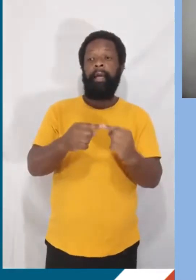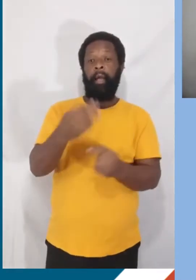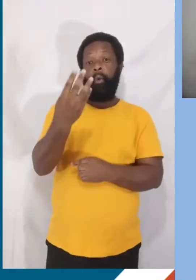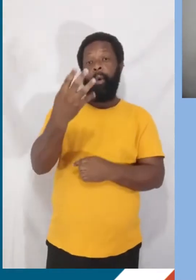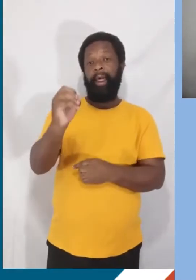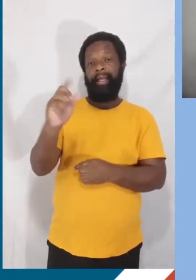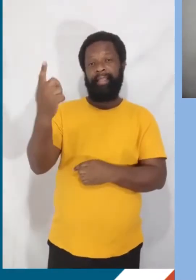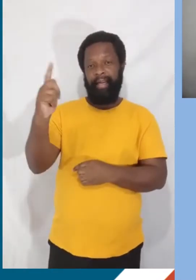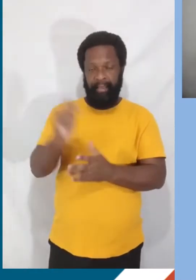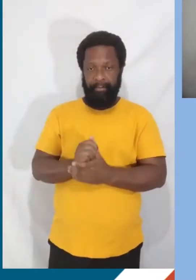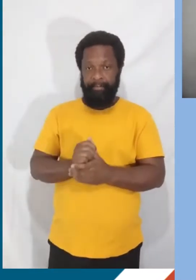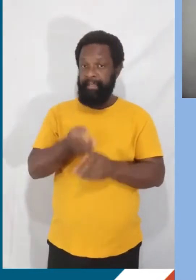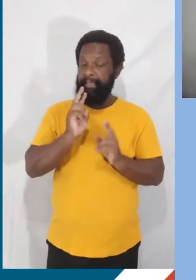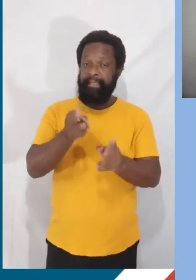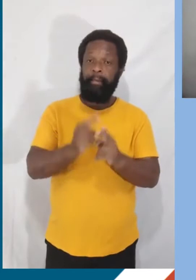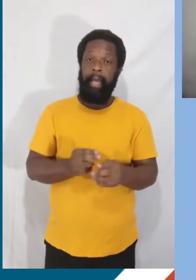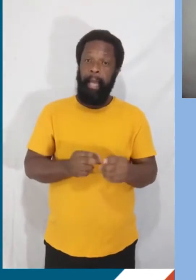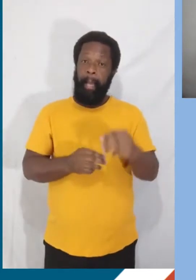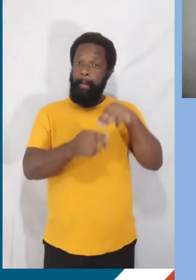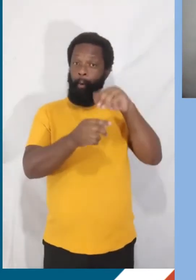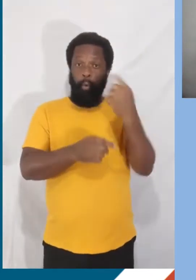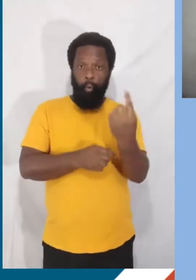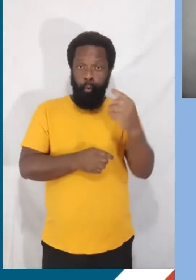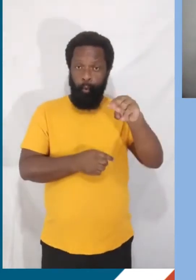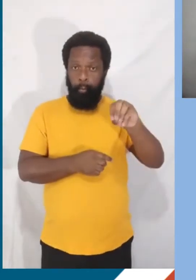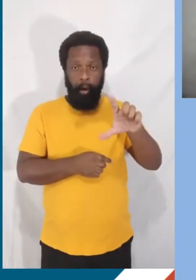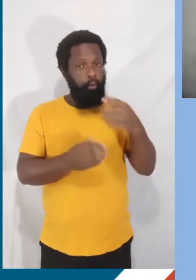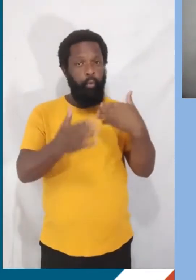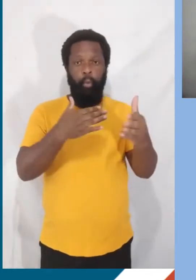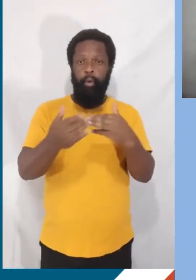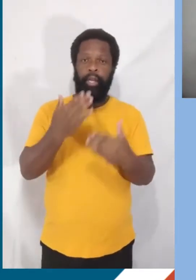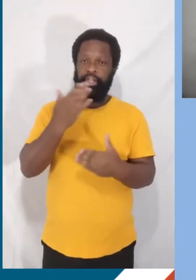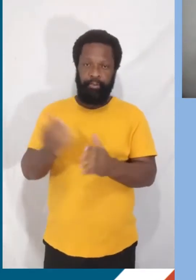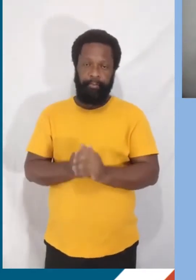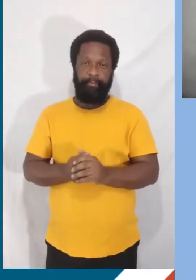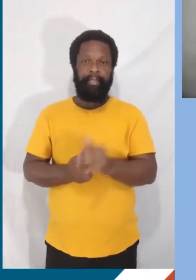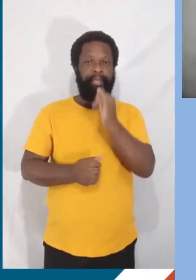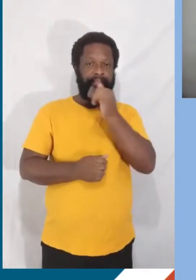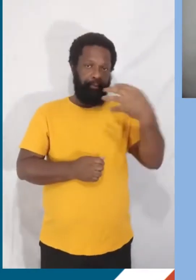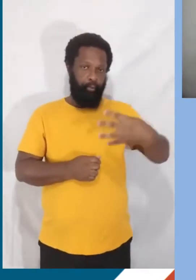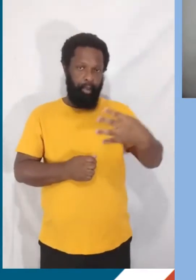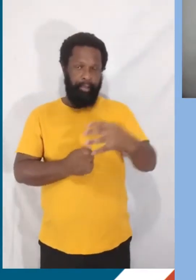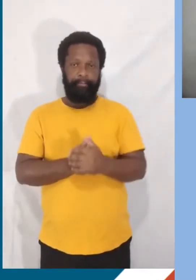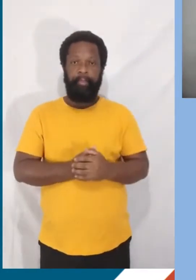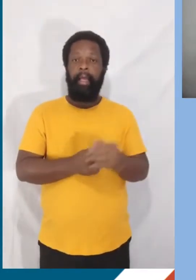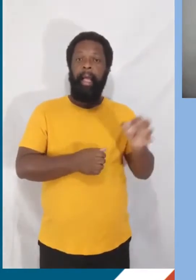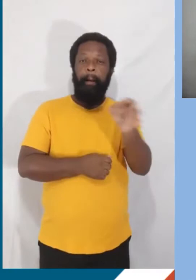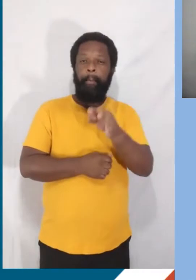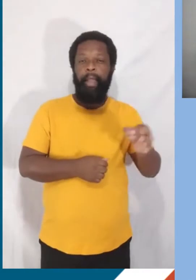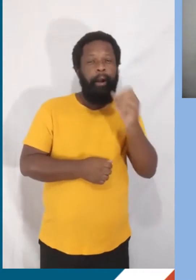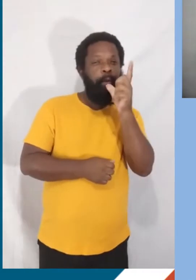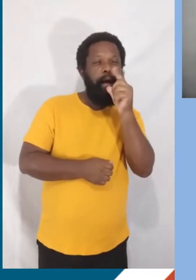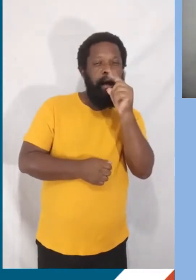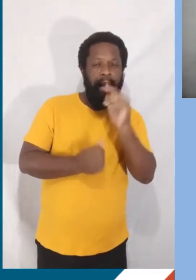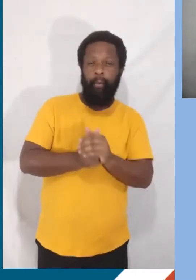uma relação bem simples. A massa molar associa sempre-se para 1 mol de qualquer espécie. O exemplo 4, molécula